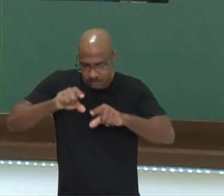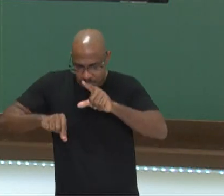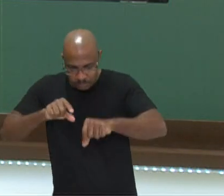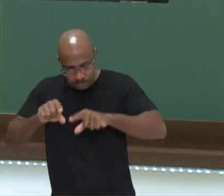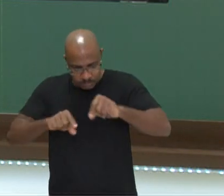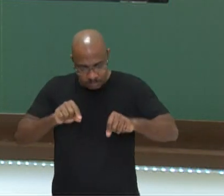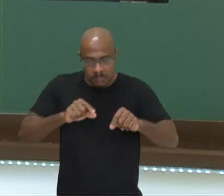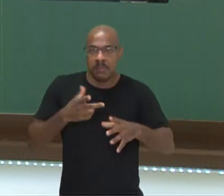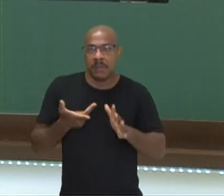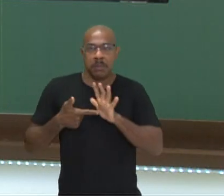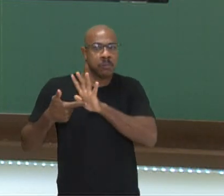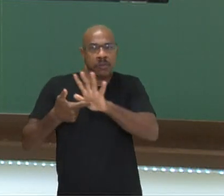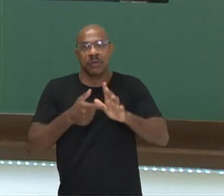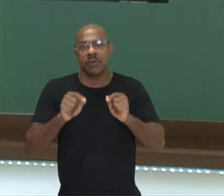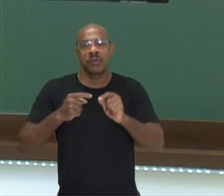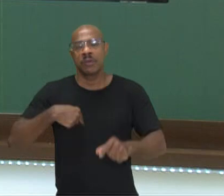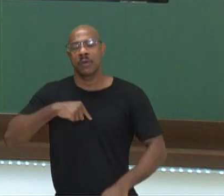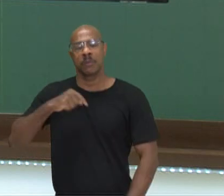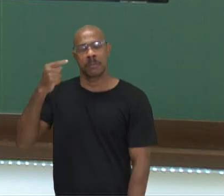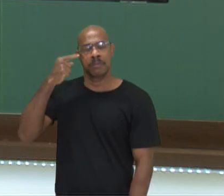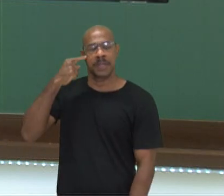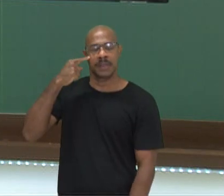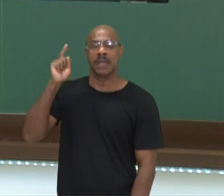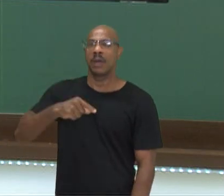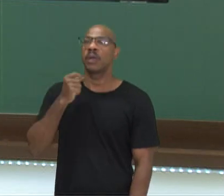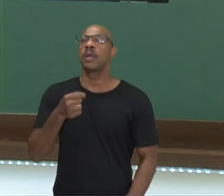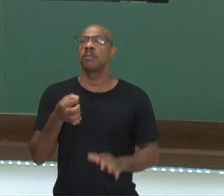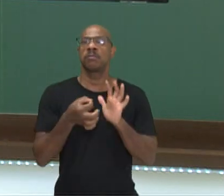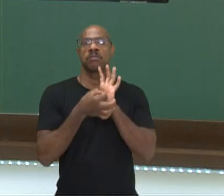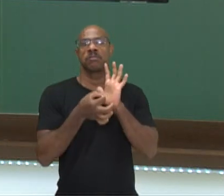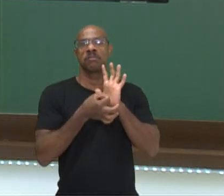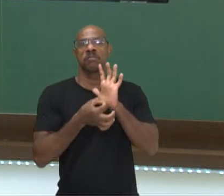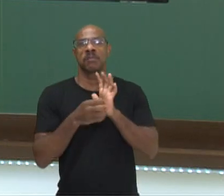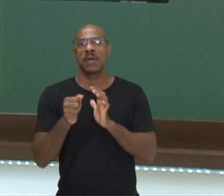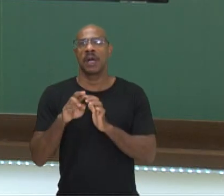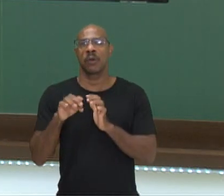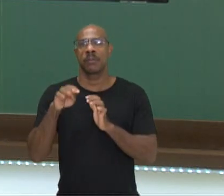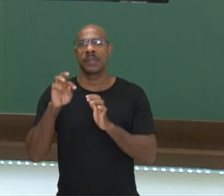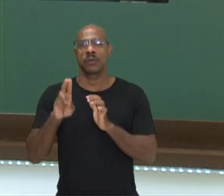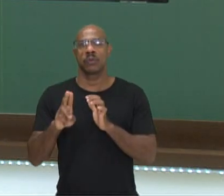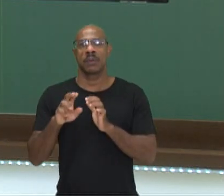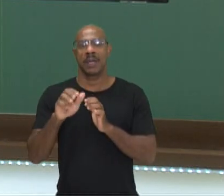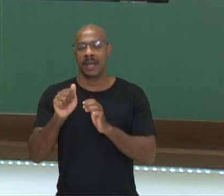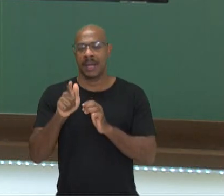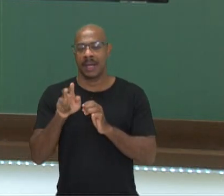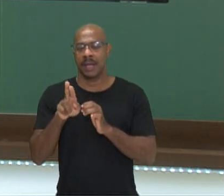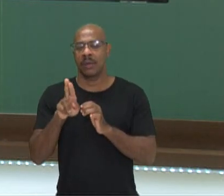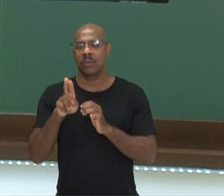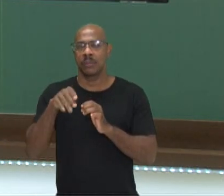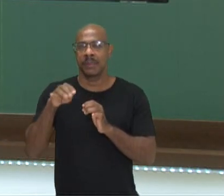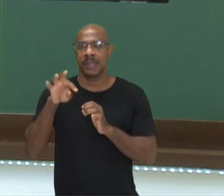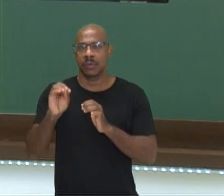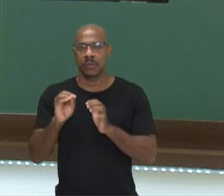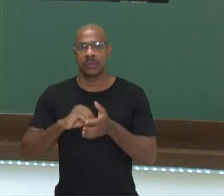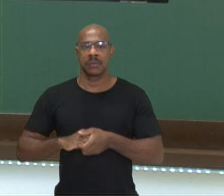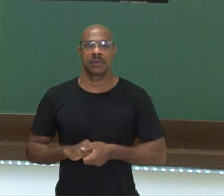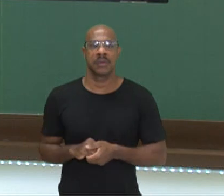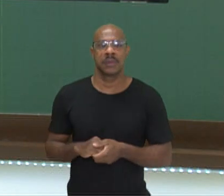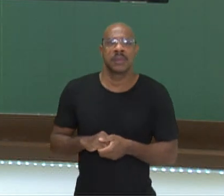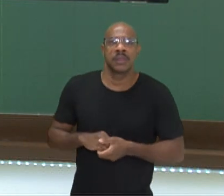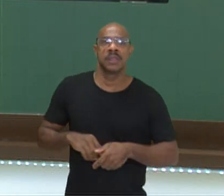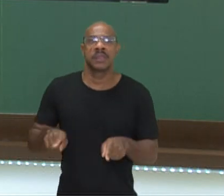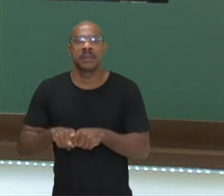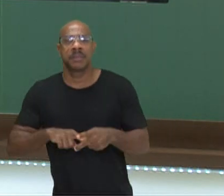seleciona para defender o que você pensa é um argumento. Mas um argumento, por si só, ele precisa persuadir,